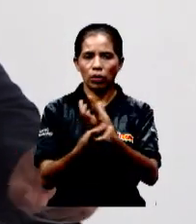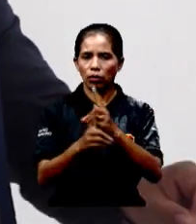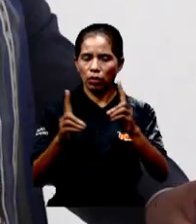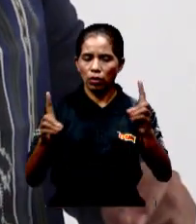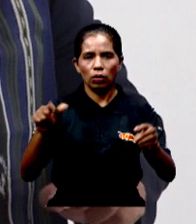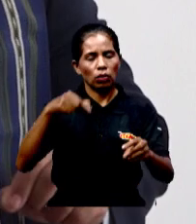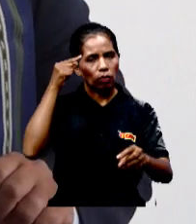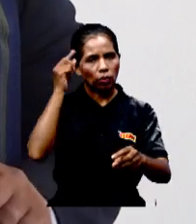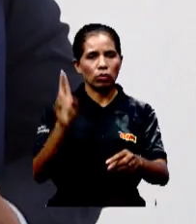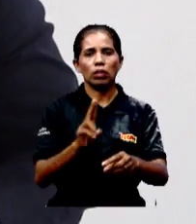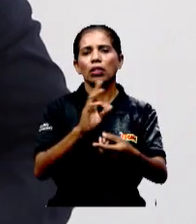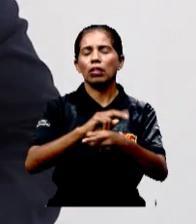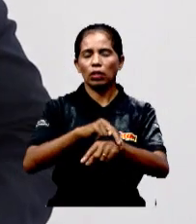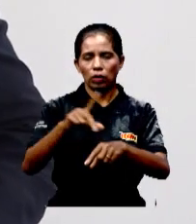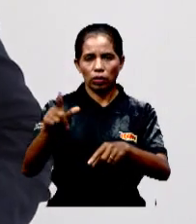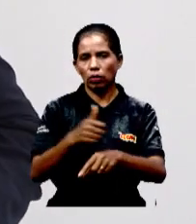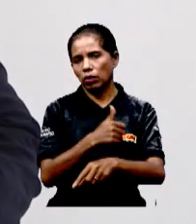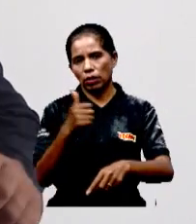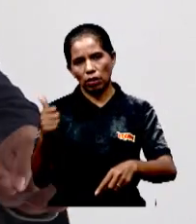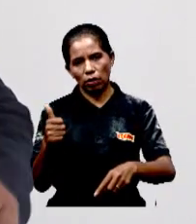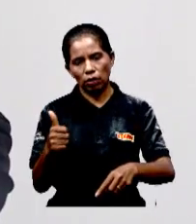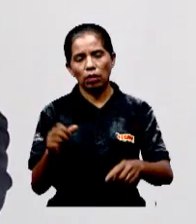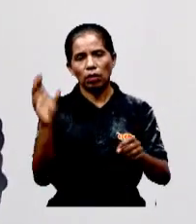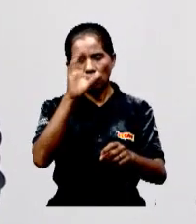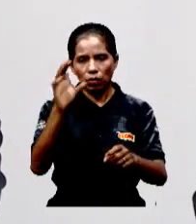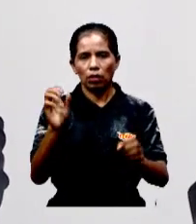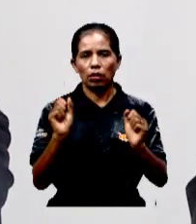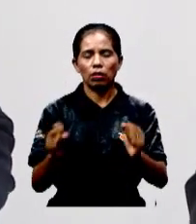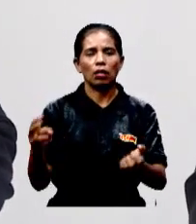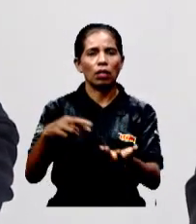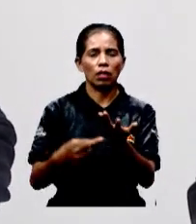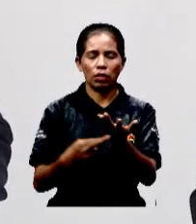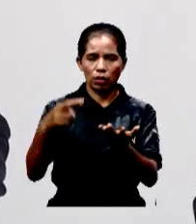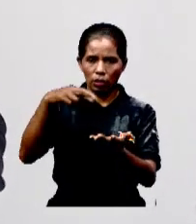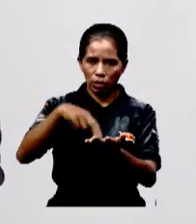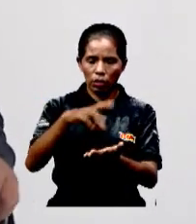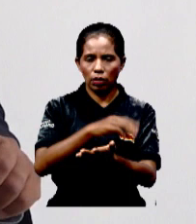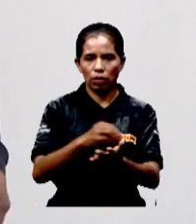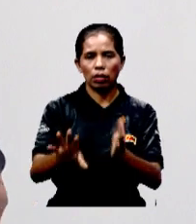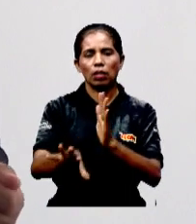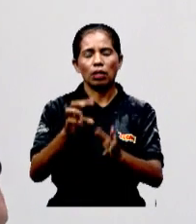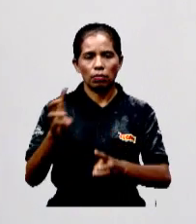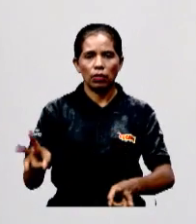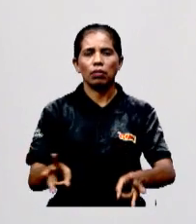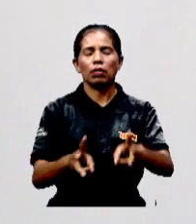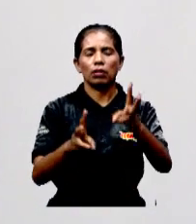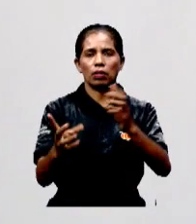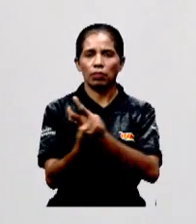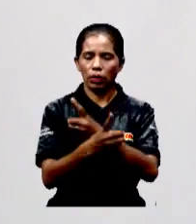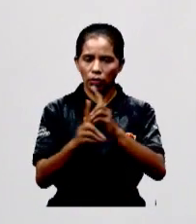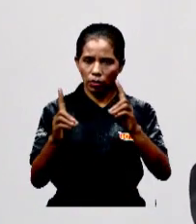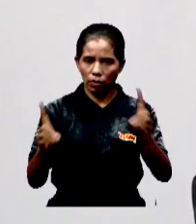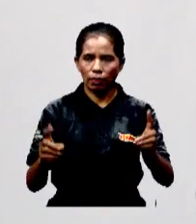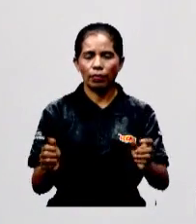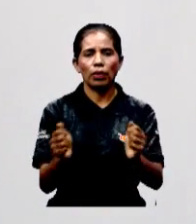unidade nacional, no Ciracelo, na Bebuca, do Estado Ricas, a Birmania da Alamba Democracia. A Timor-Leste,